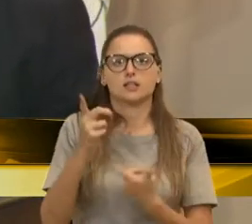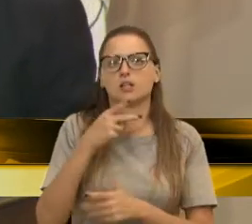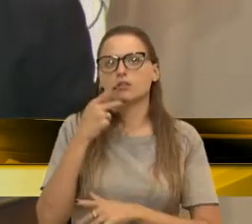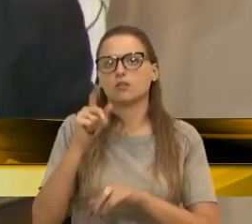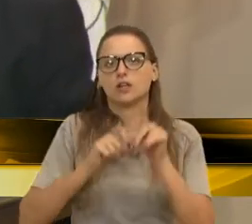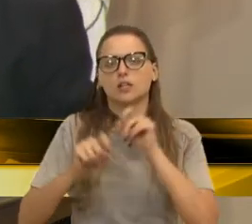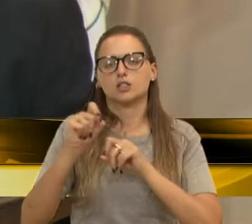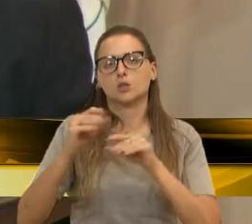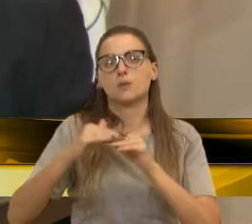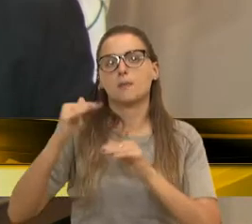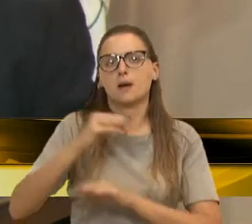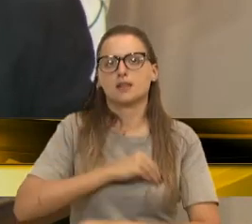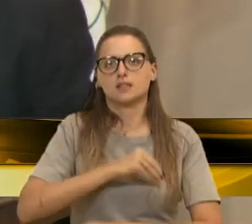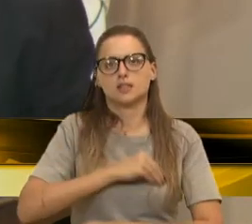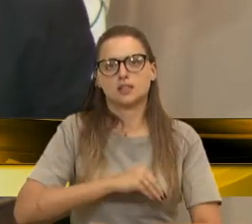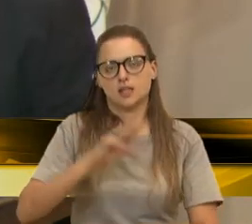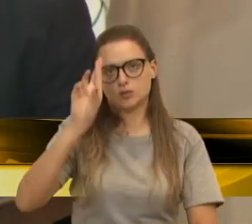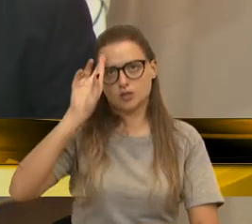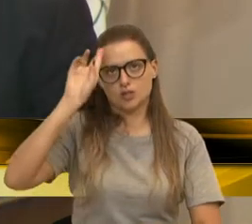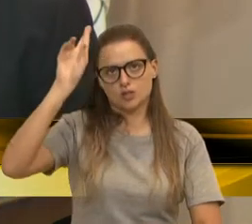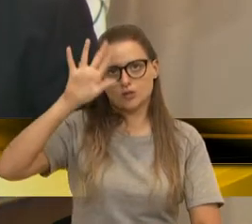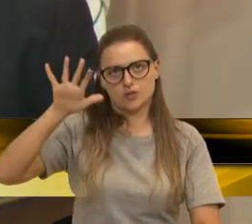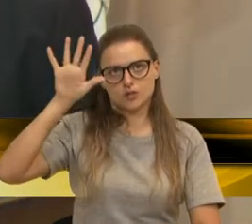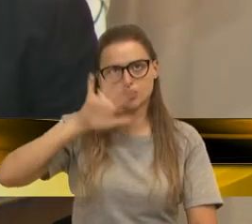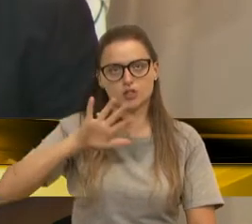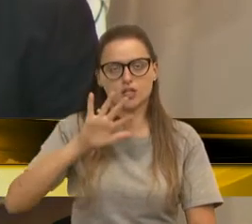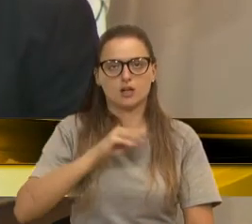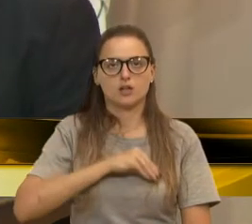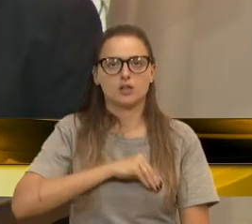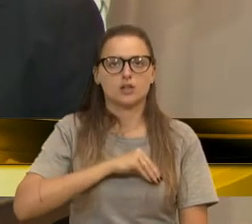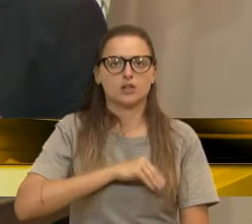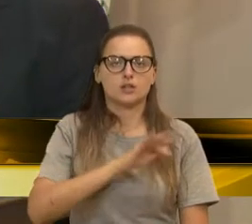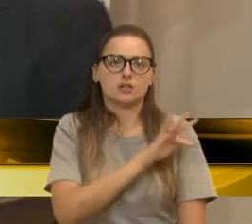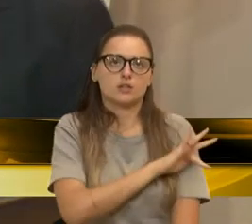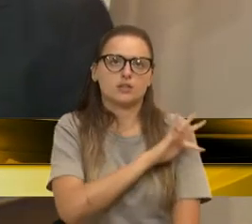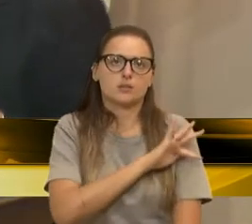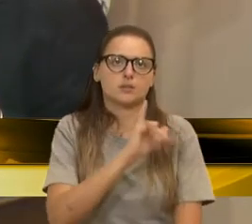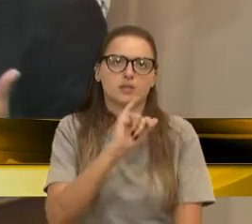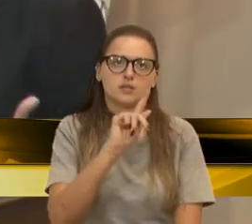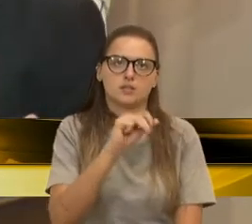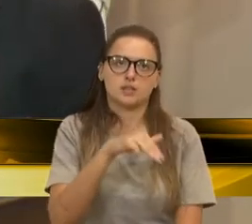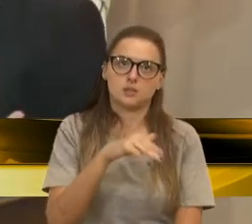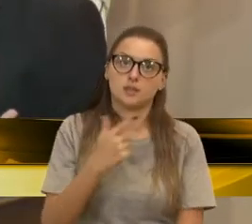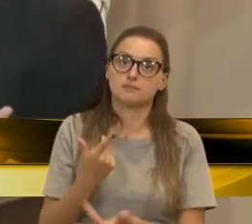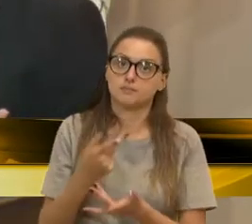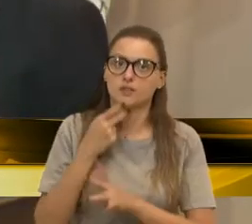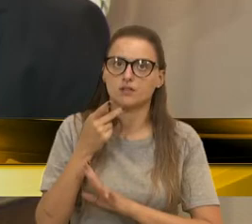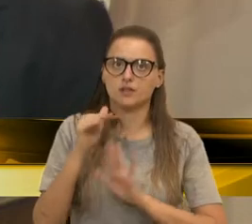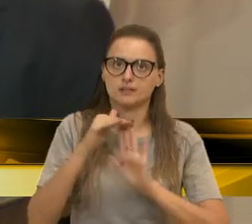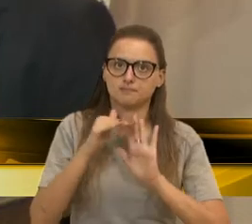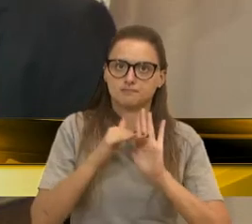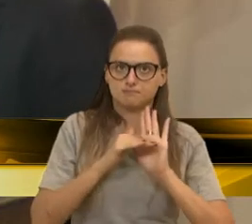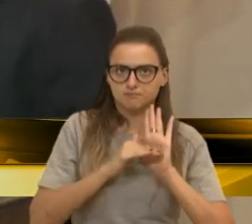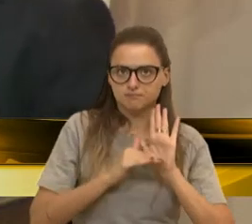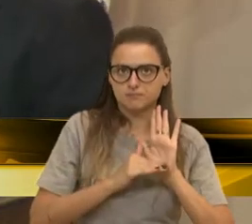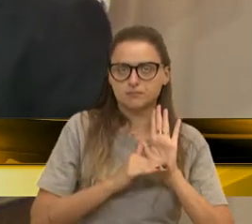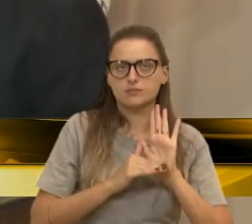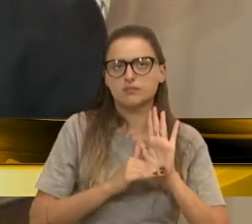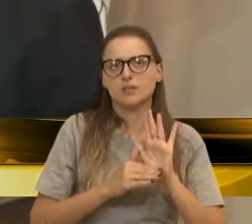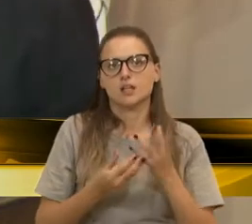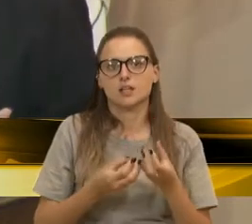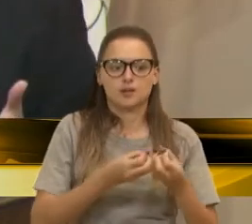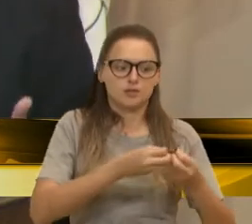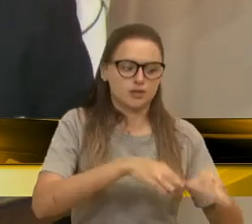da direção da farmácia do IPAM, que está na pauta aqui, há um temor de que isso esteja na pauta, que